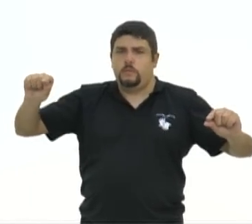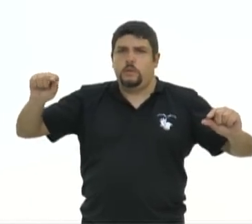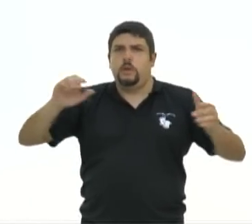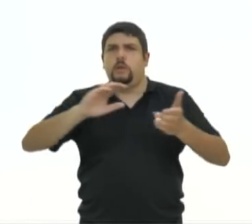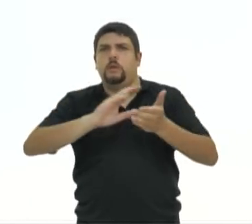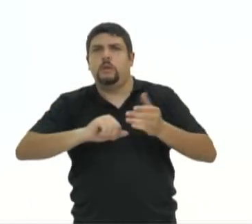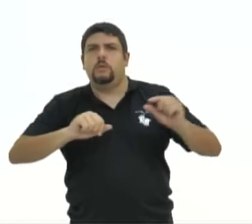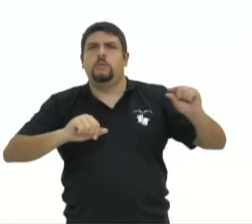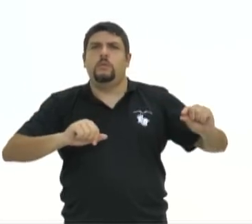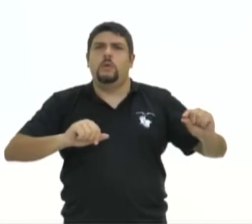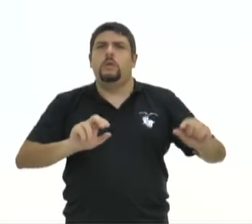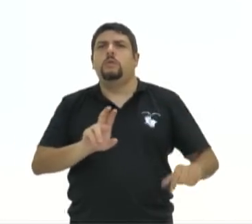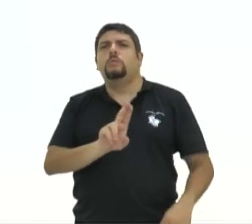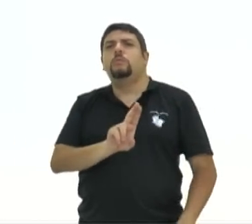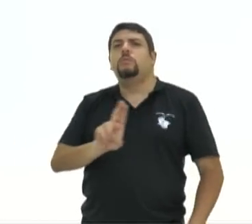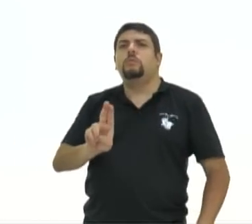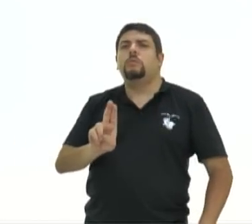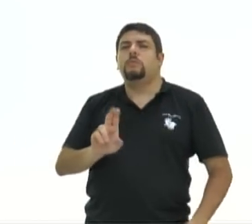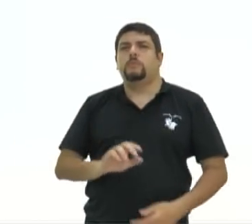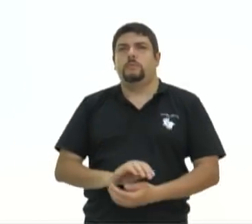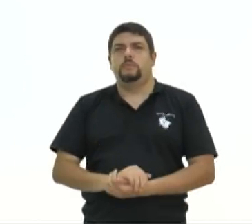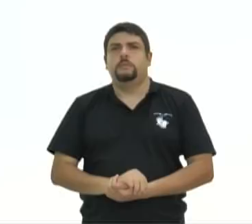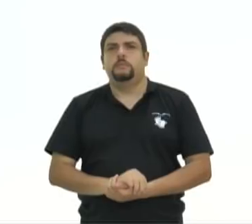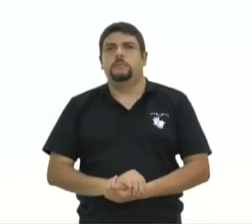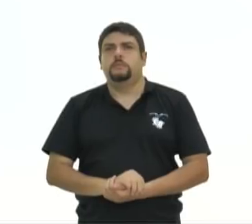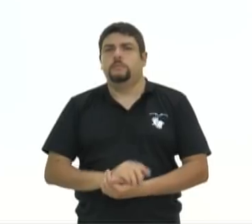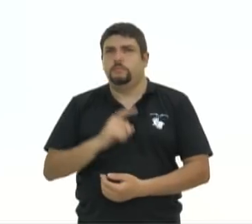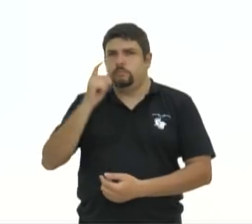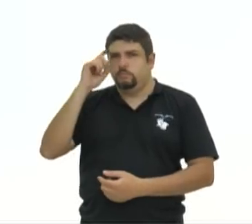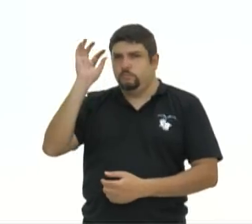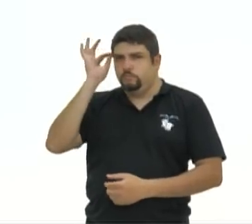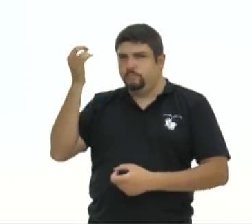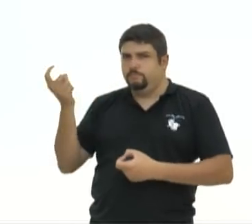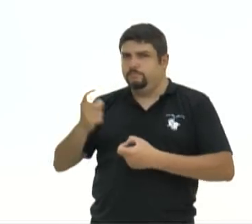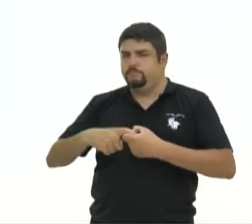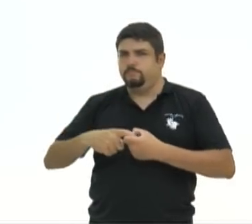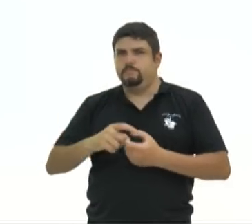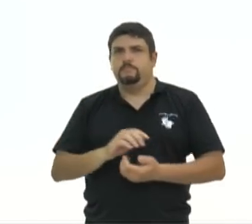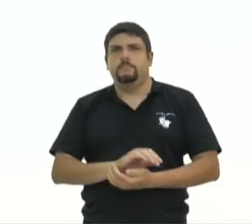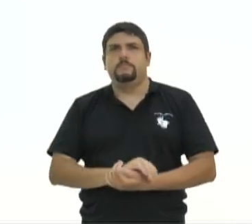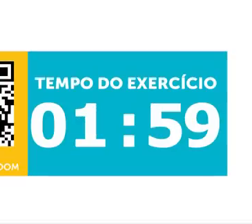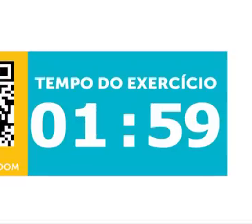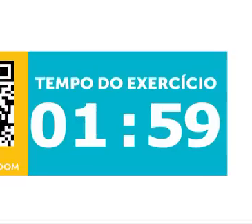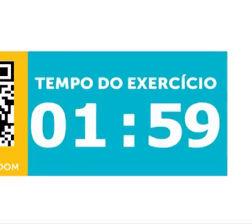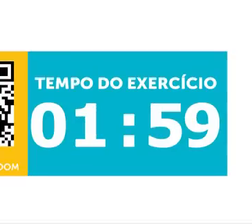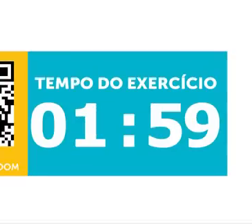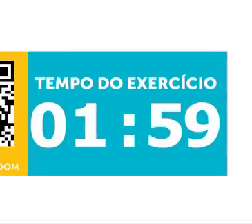valor. Média, moda, mediana ou amplitude? Pense um pouquinho e eu já volto com a resposta.